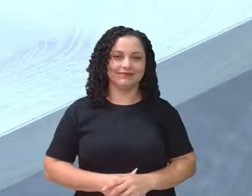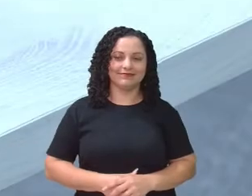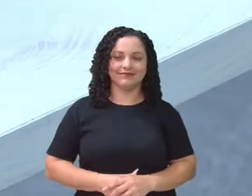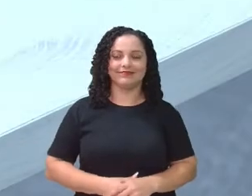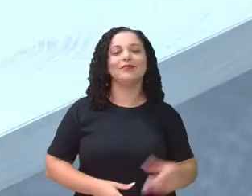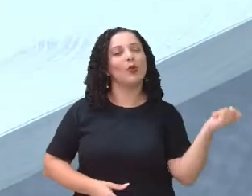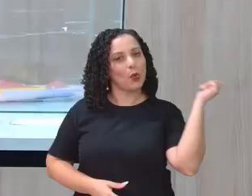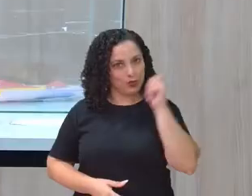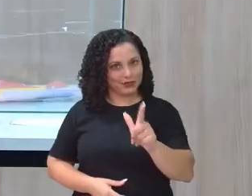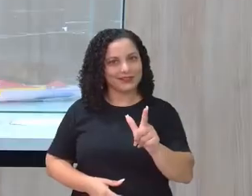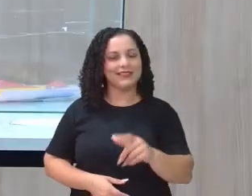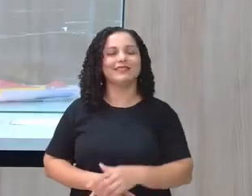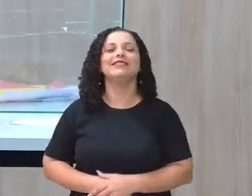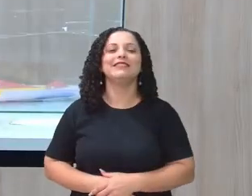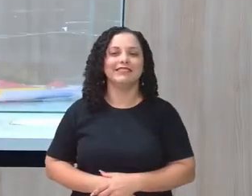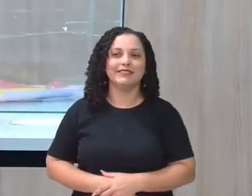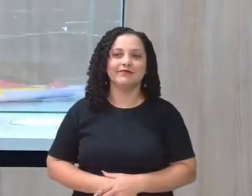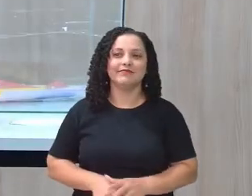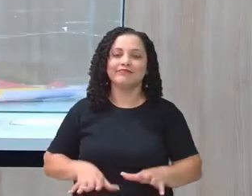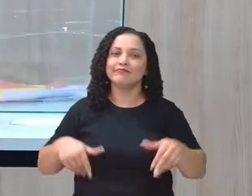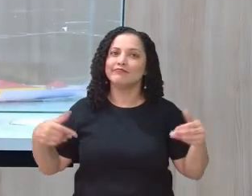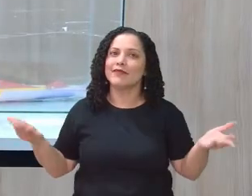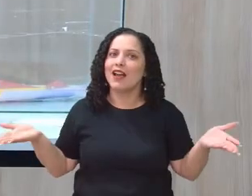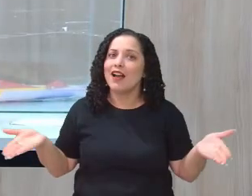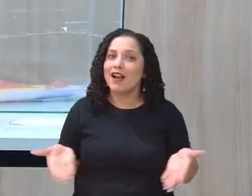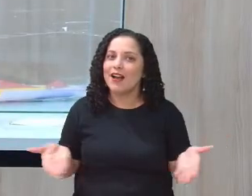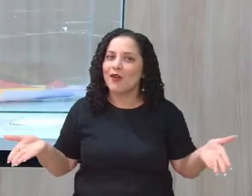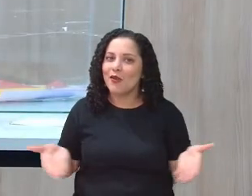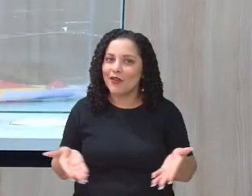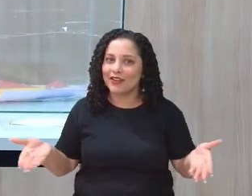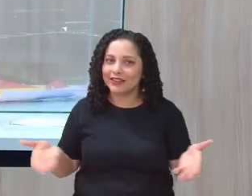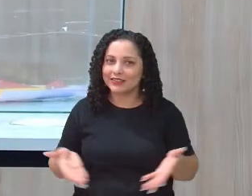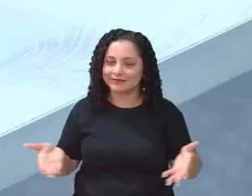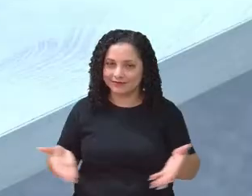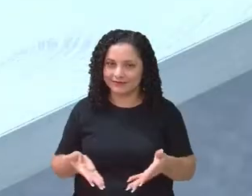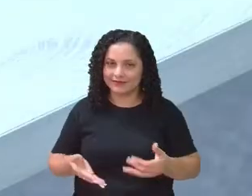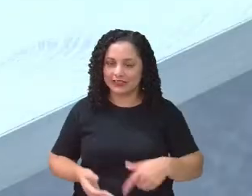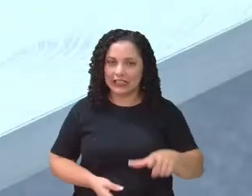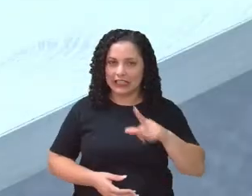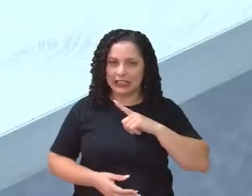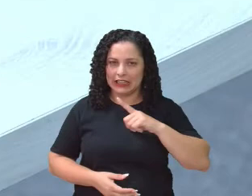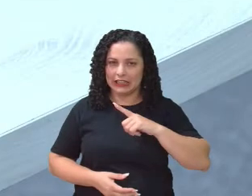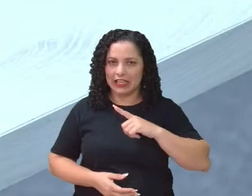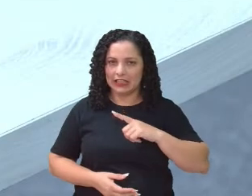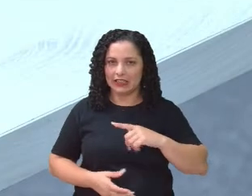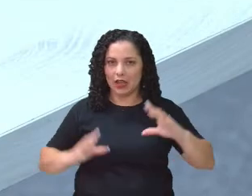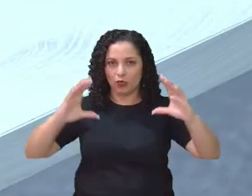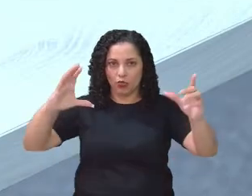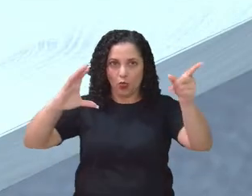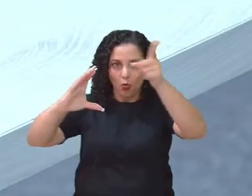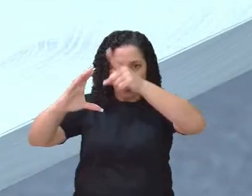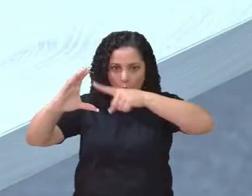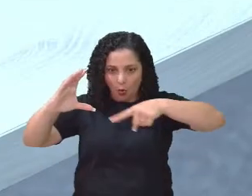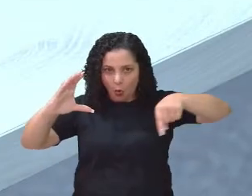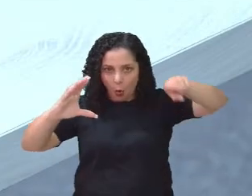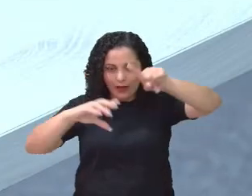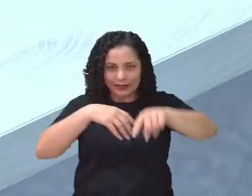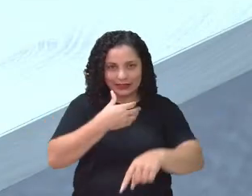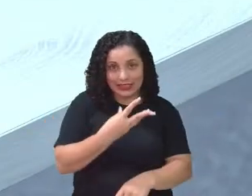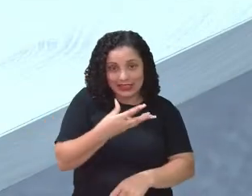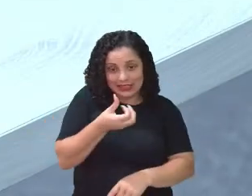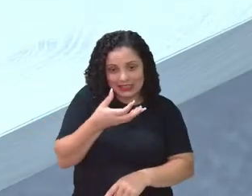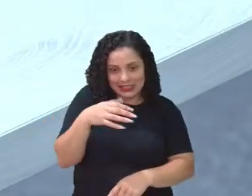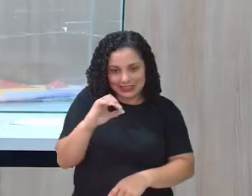Aí, consegui, certo? Então, se a gente tem uma volta completa que corresponde a 360